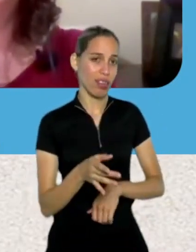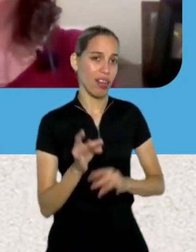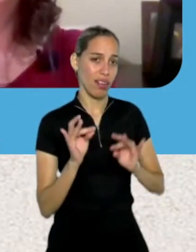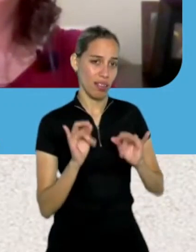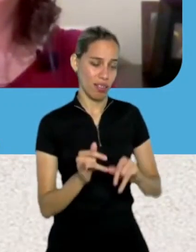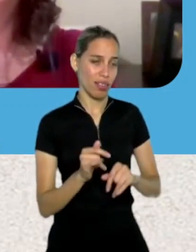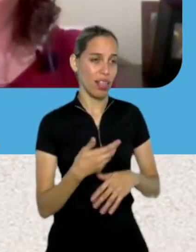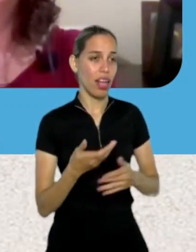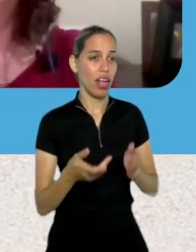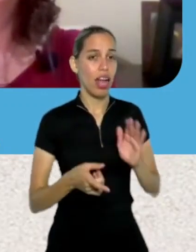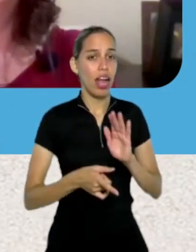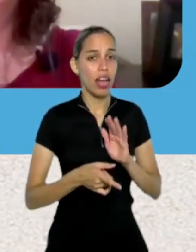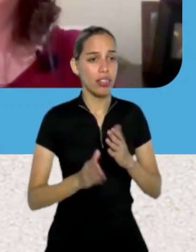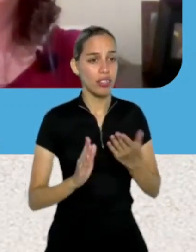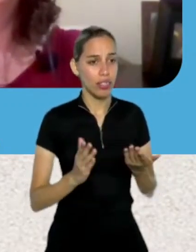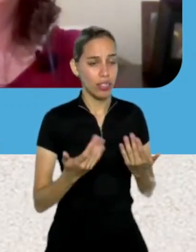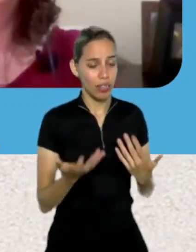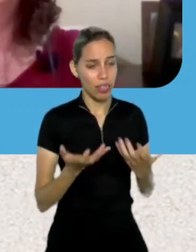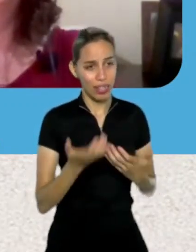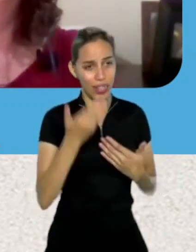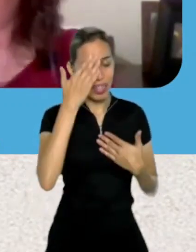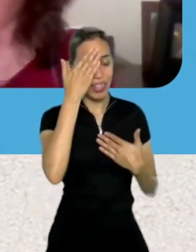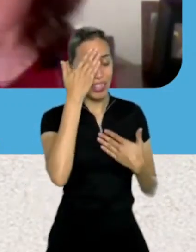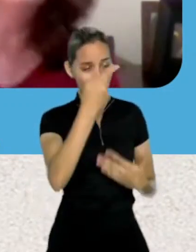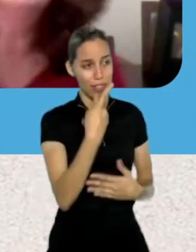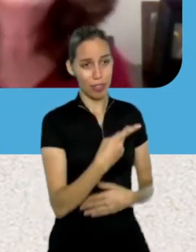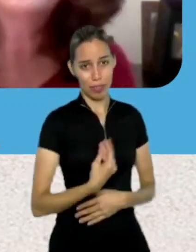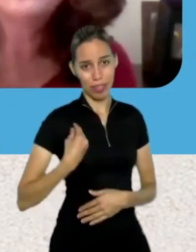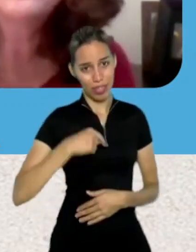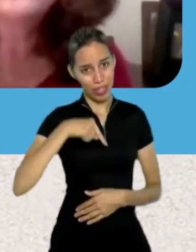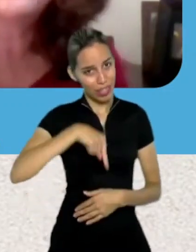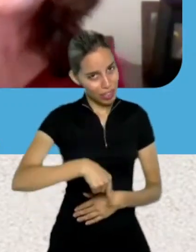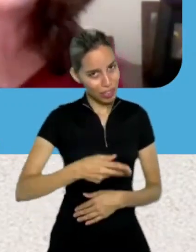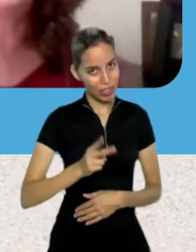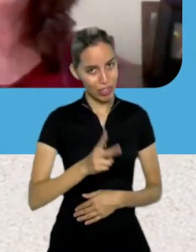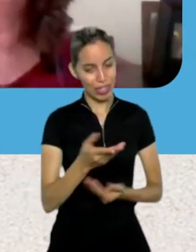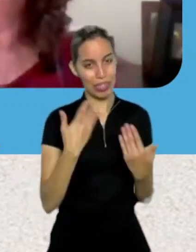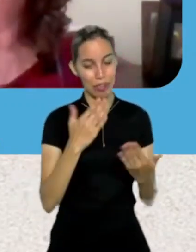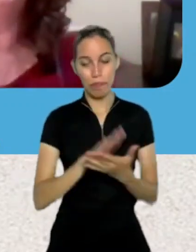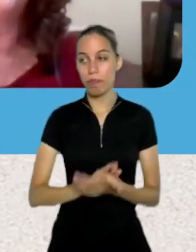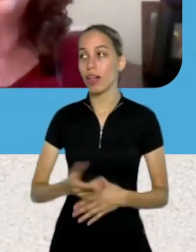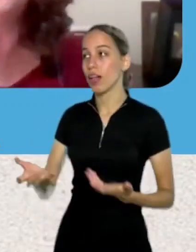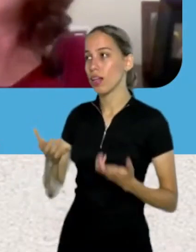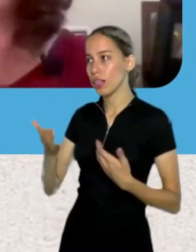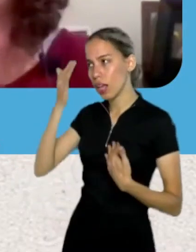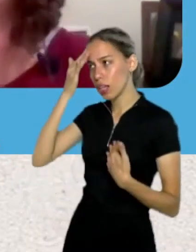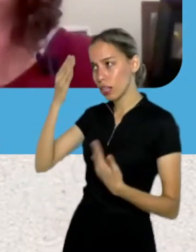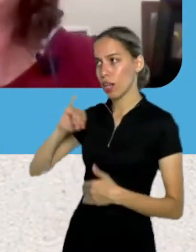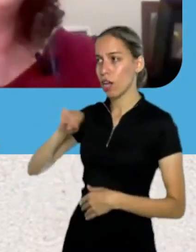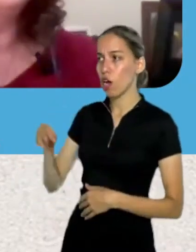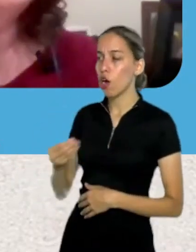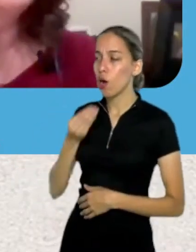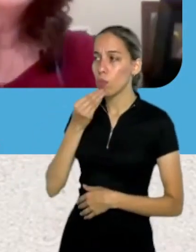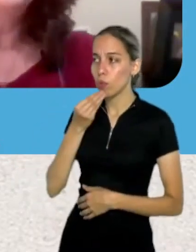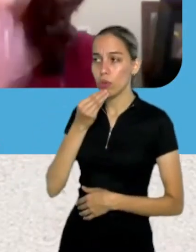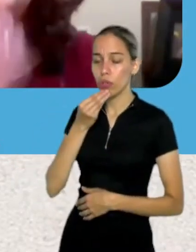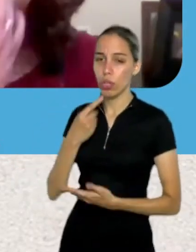te agradecer a presença aqui no Sempre um Papo. Bom, eu que quero agradecer a oportunidade, né, o